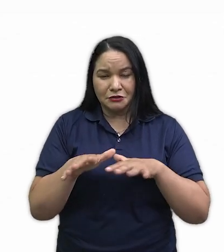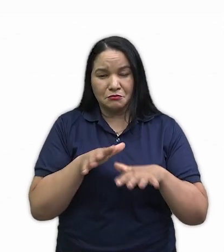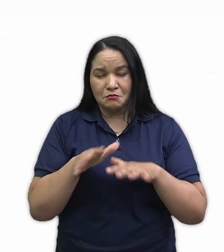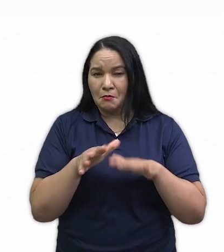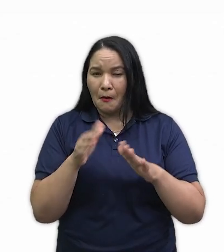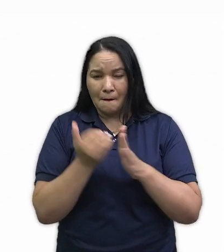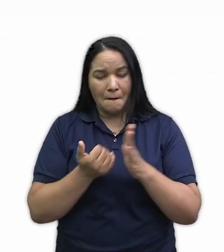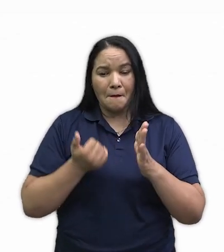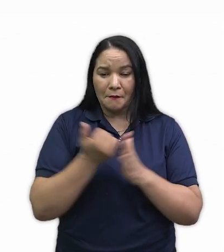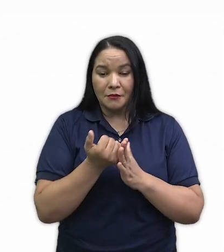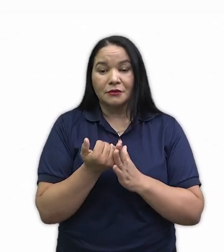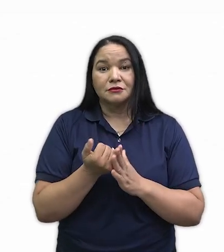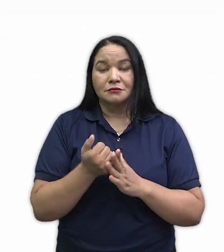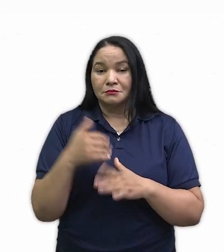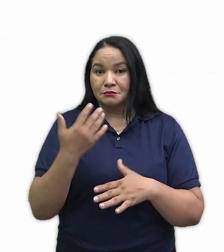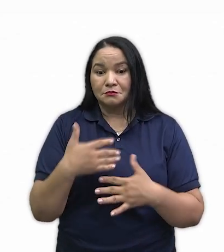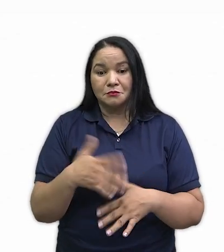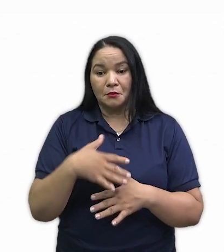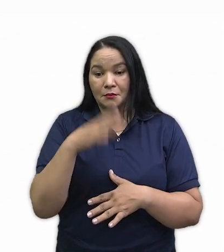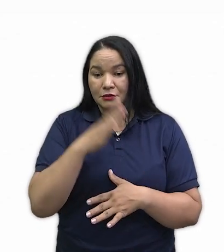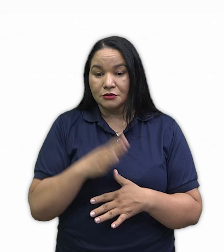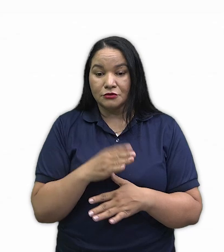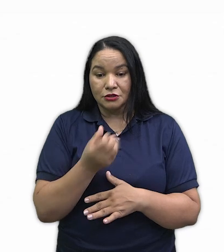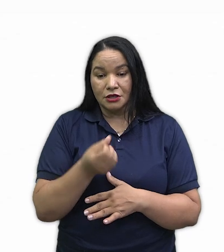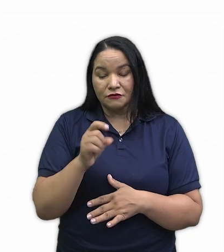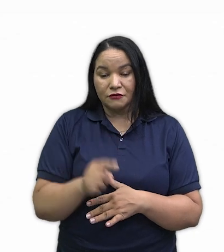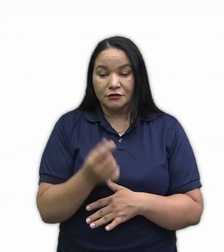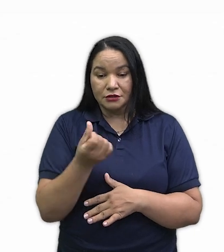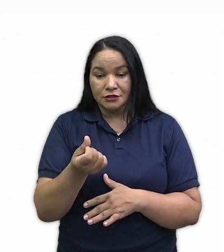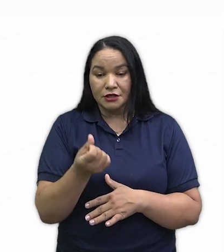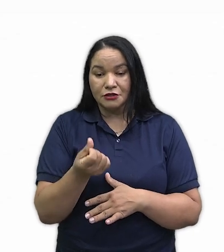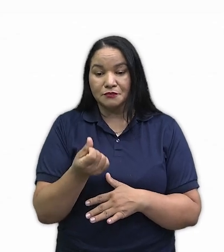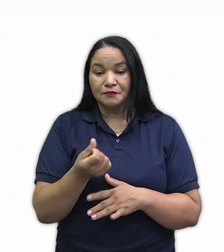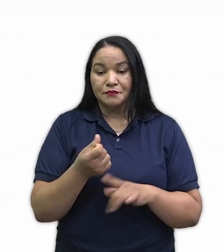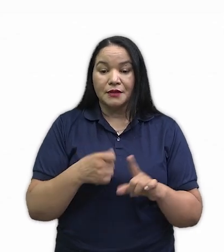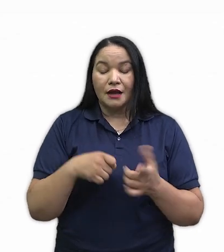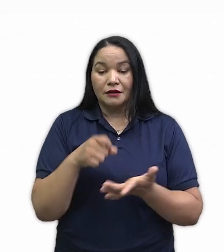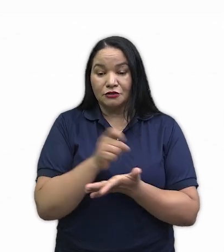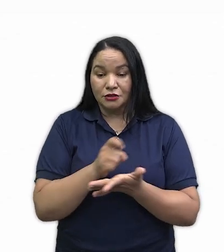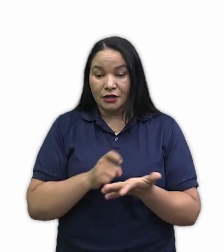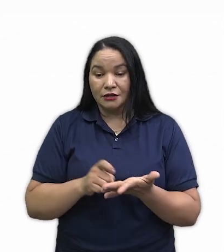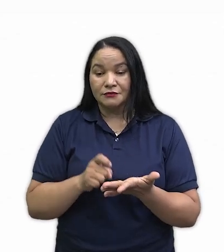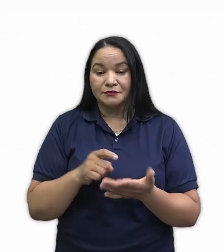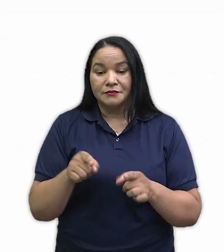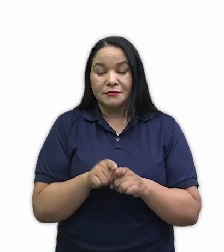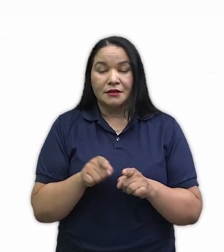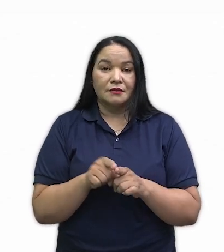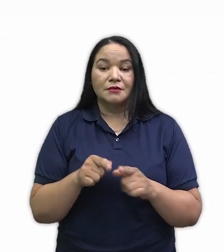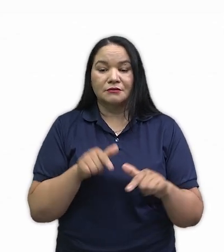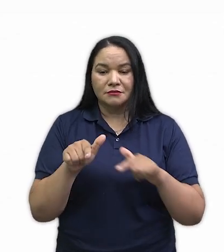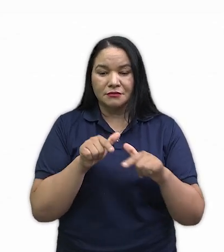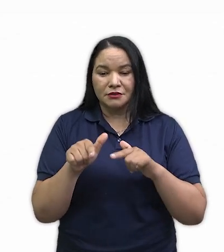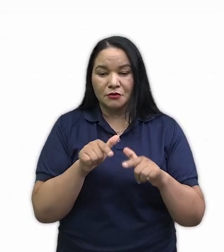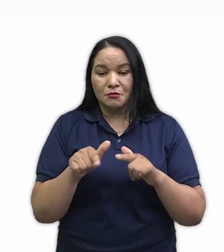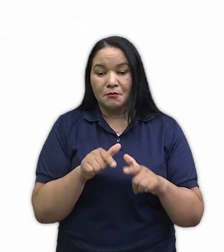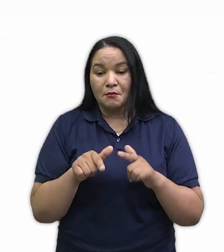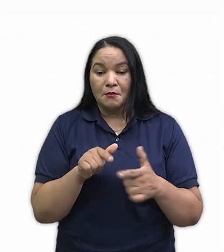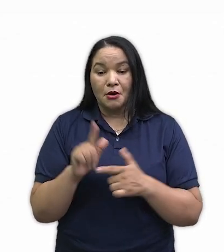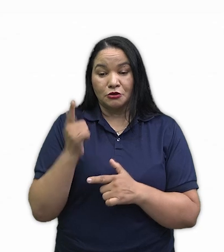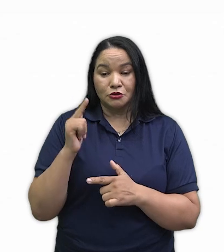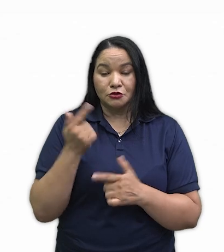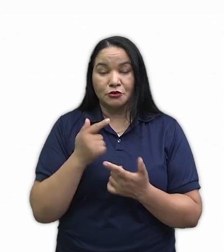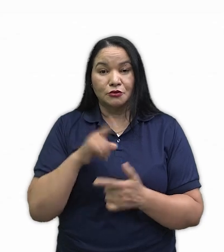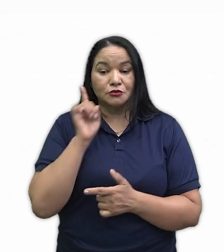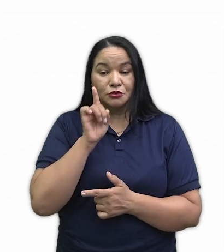da história do Brasil, com 6,6 graus na escala Richter. Segundo o Serviço Geológico dos Estados